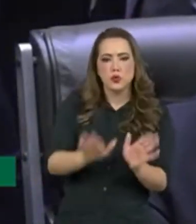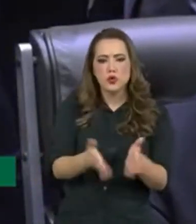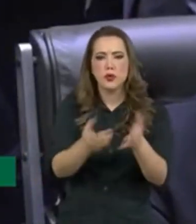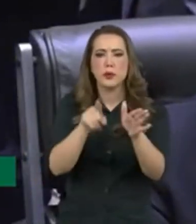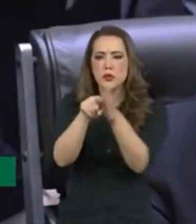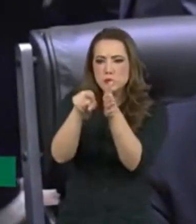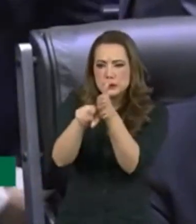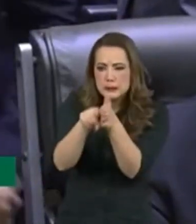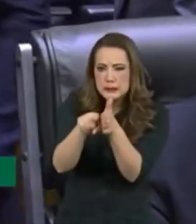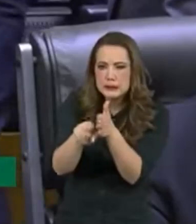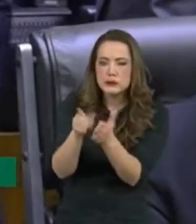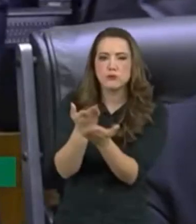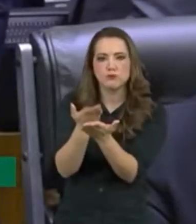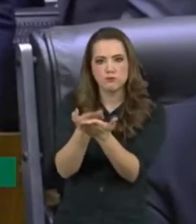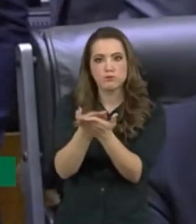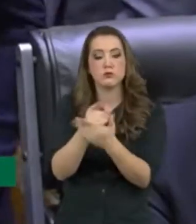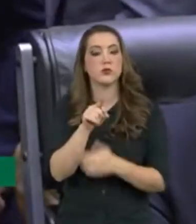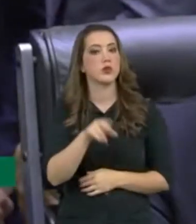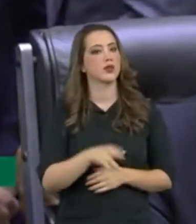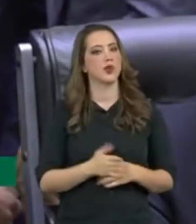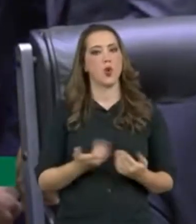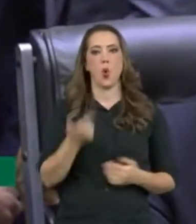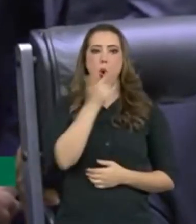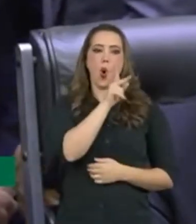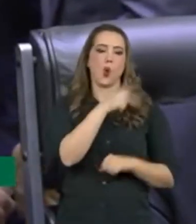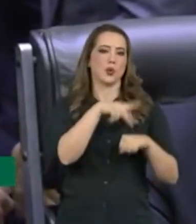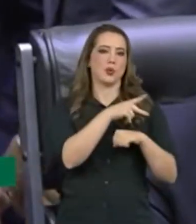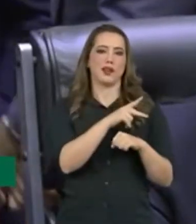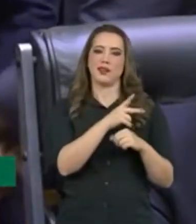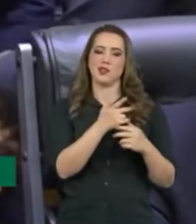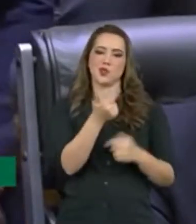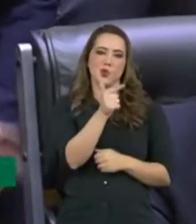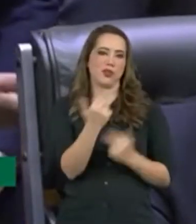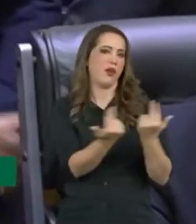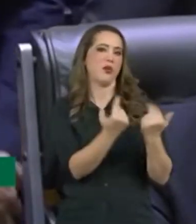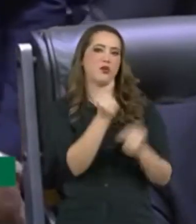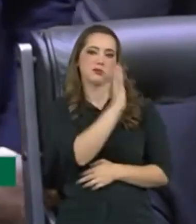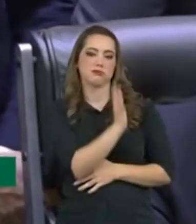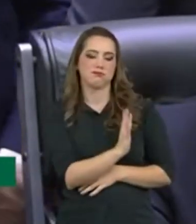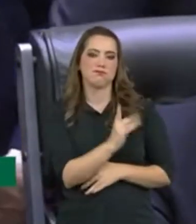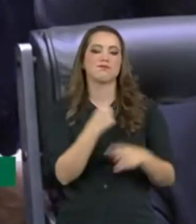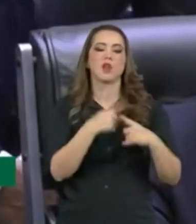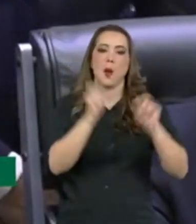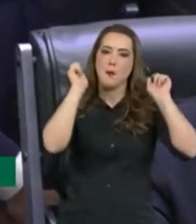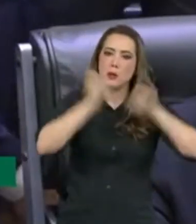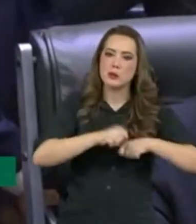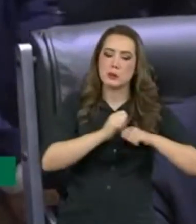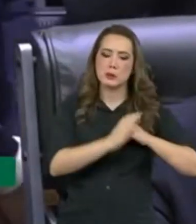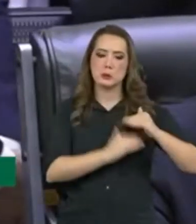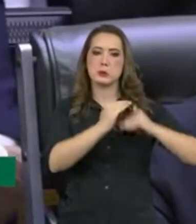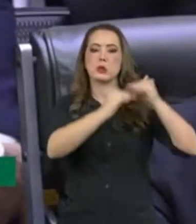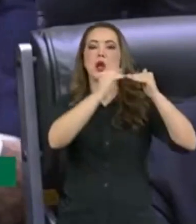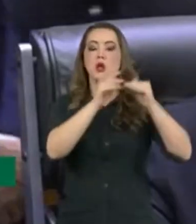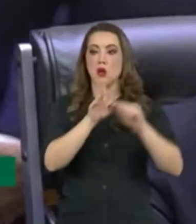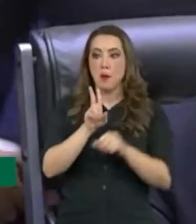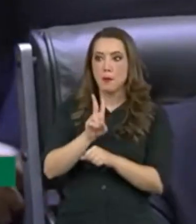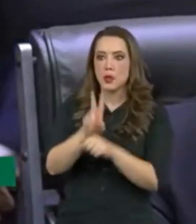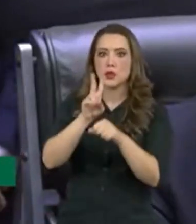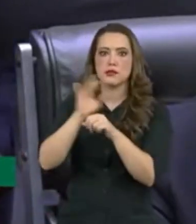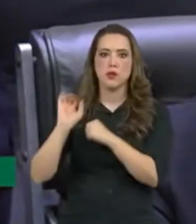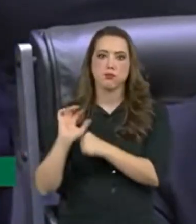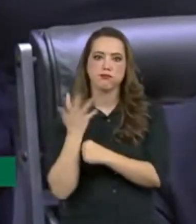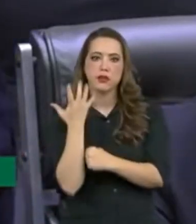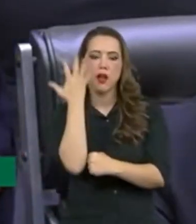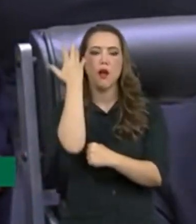pesquisa. Nenhum outro país tem as condições do Brasil para se tornar uma grande potência ambiental a partir